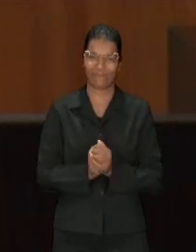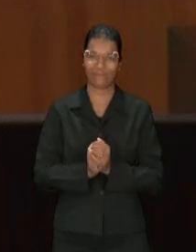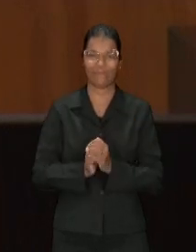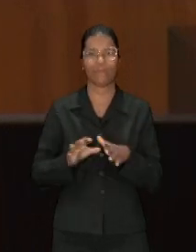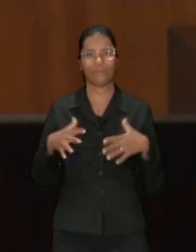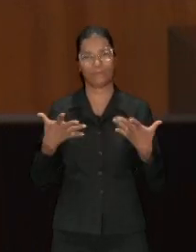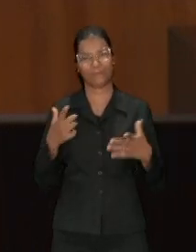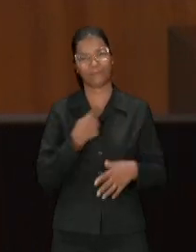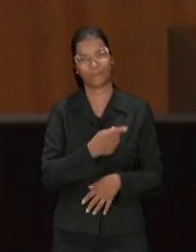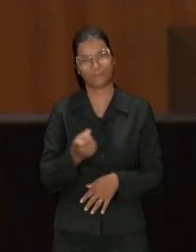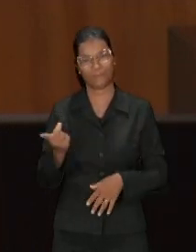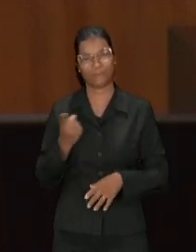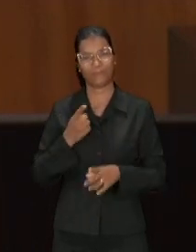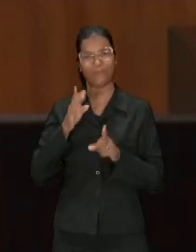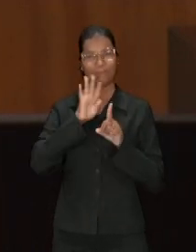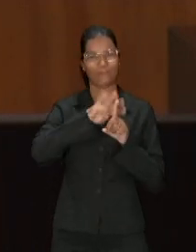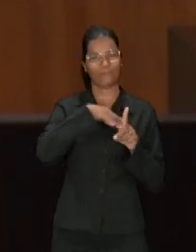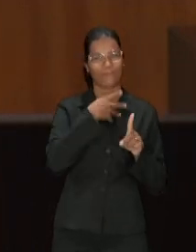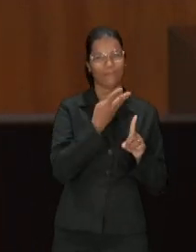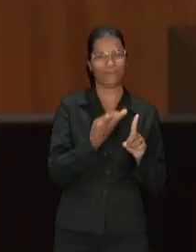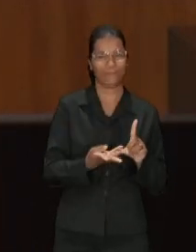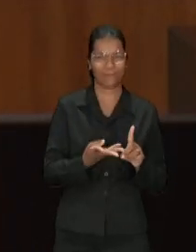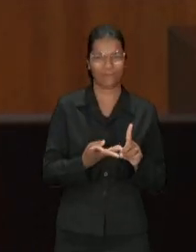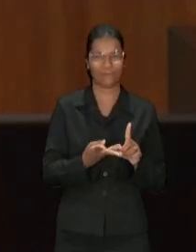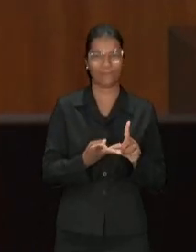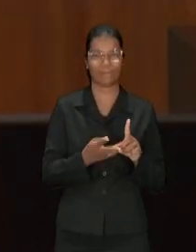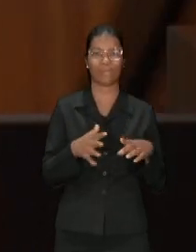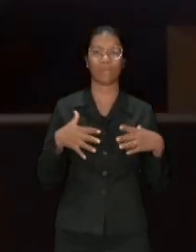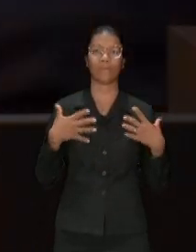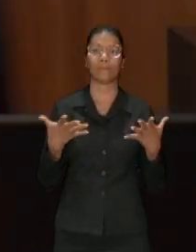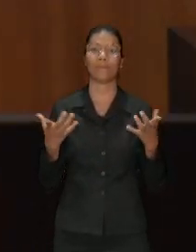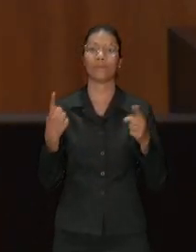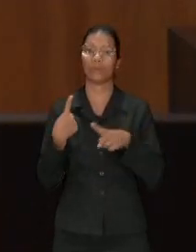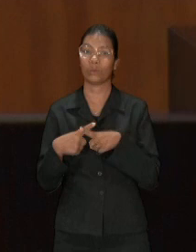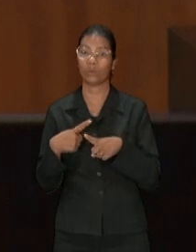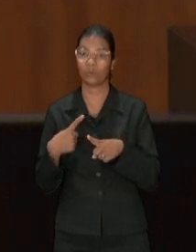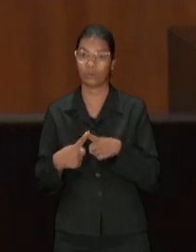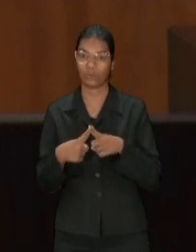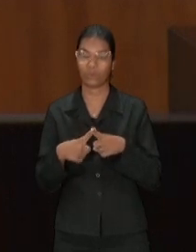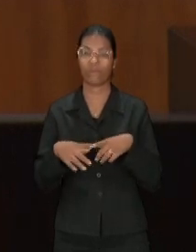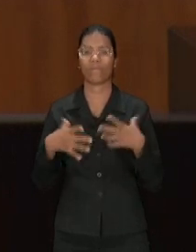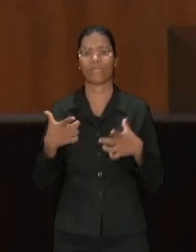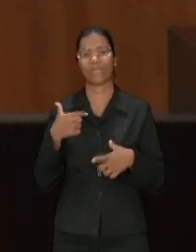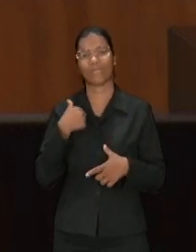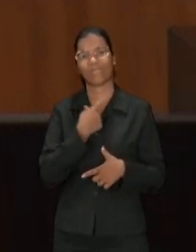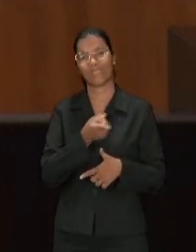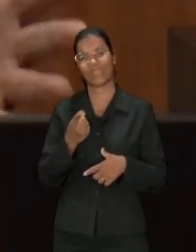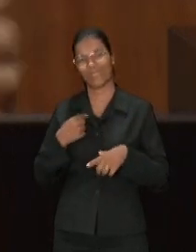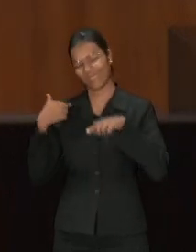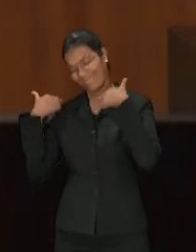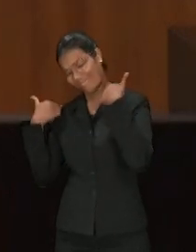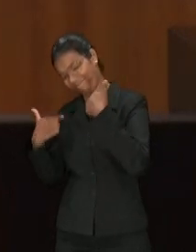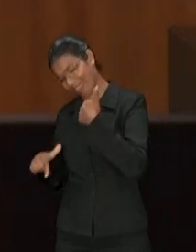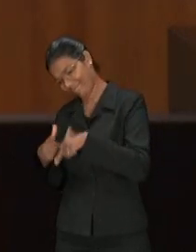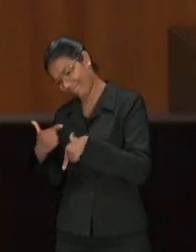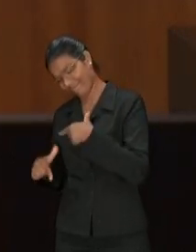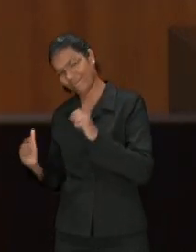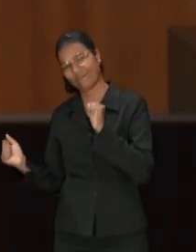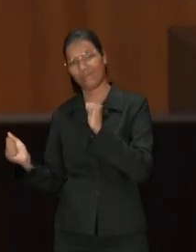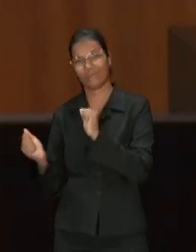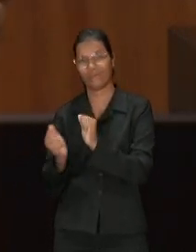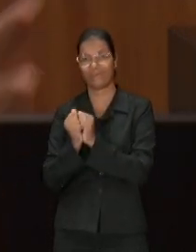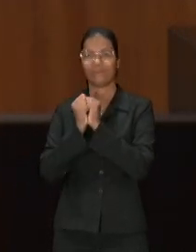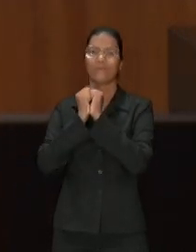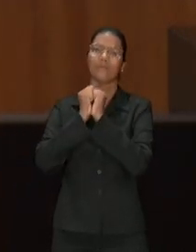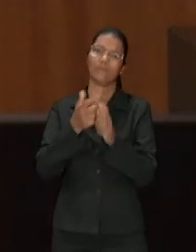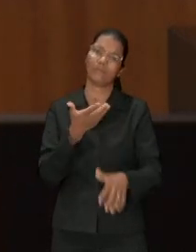reconhecimento que nada mais é também do que uma participação, uma parceria do trabalho que nós estamos fazendo, junto com o trabalho dos